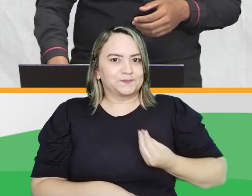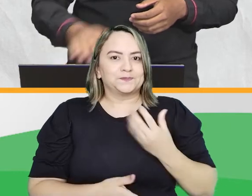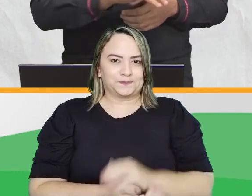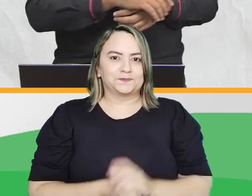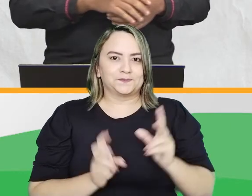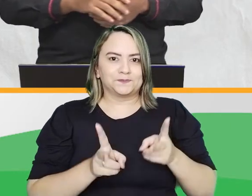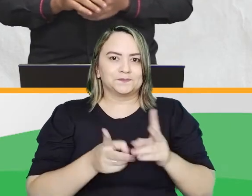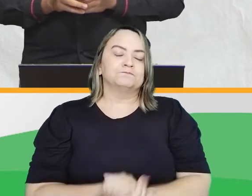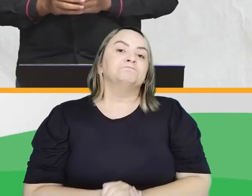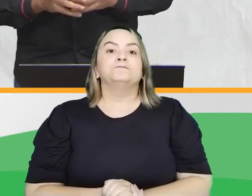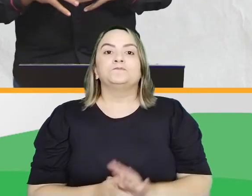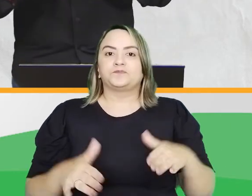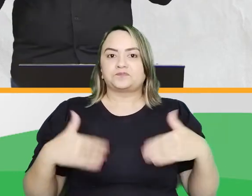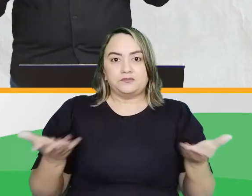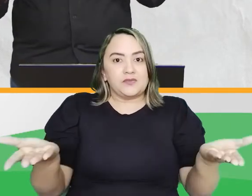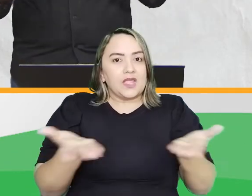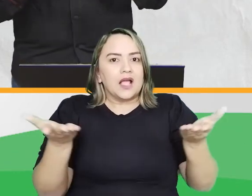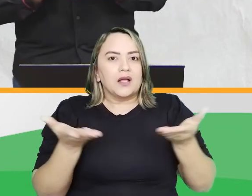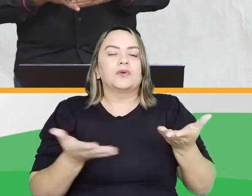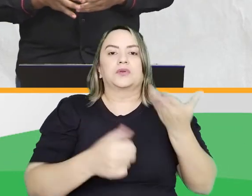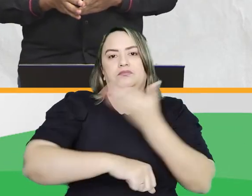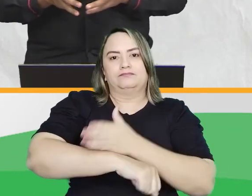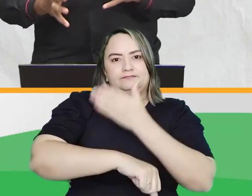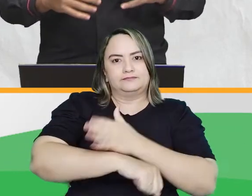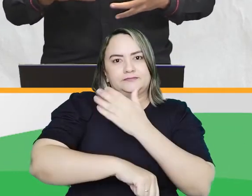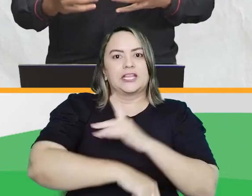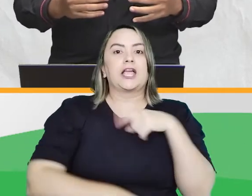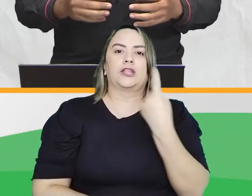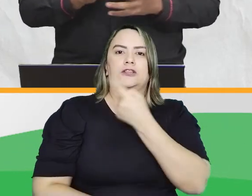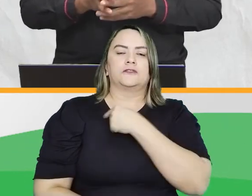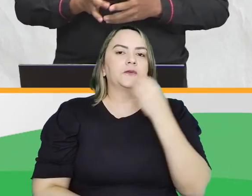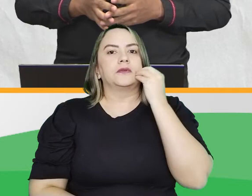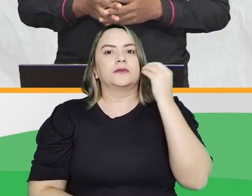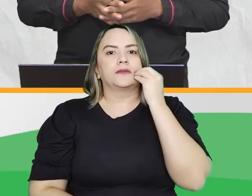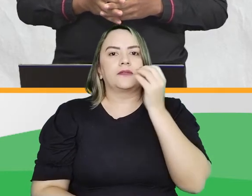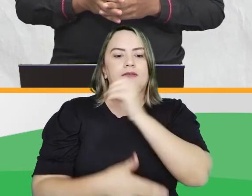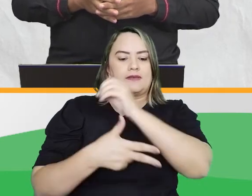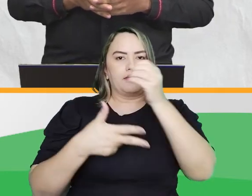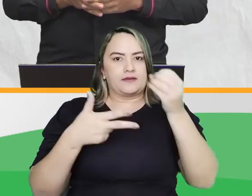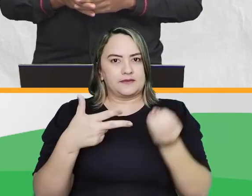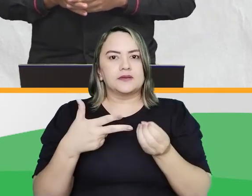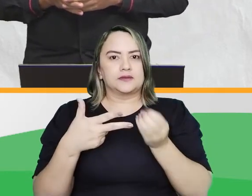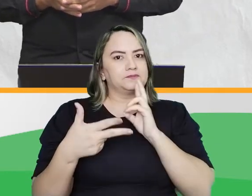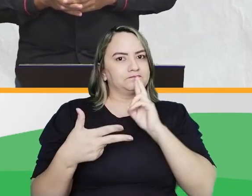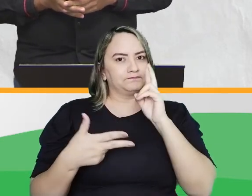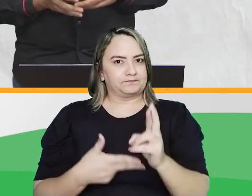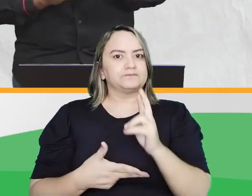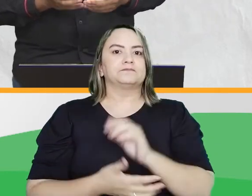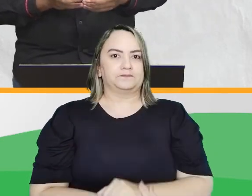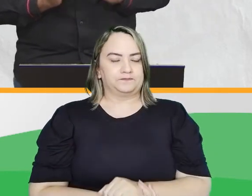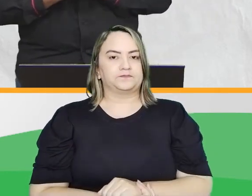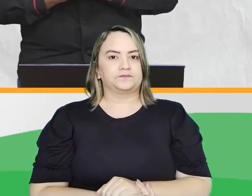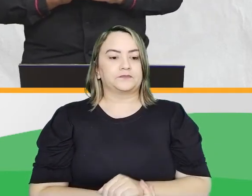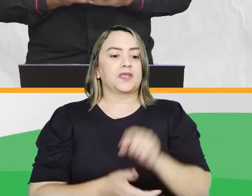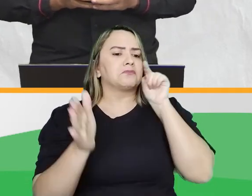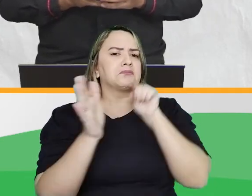bem? Continuando, para poder exercitar, né, a gente vai resolver aqui um exercício do Enem, que trata